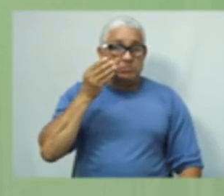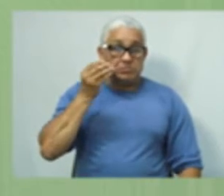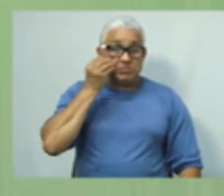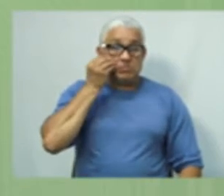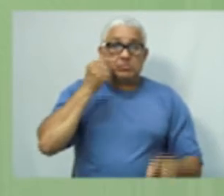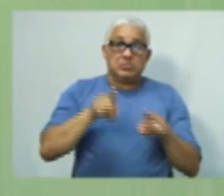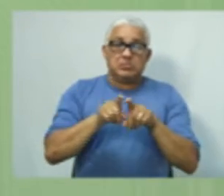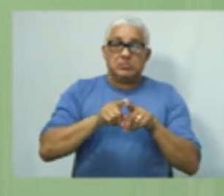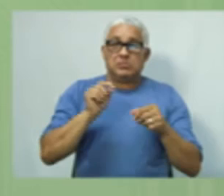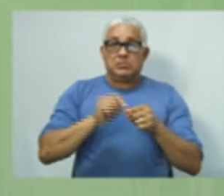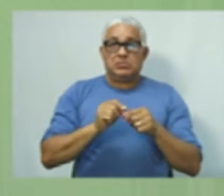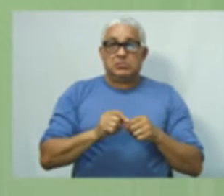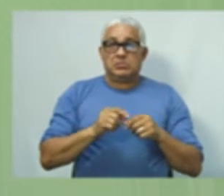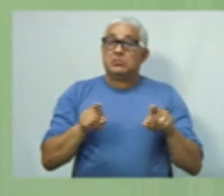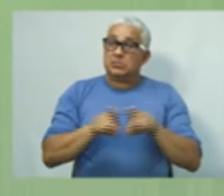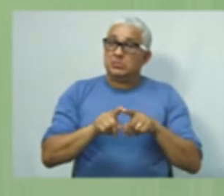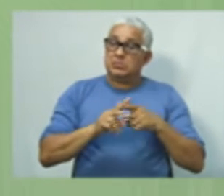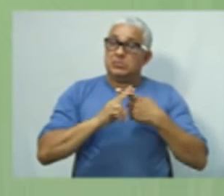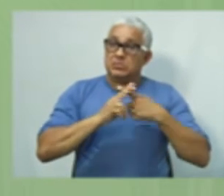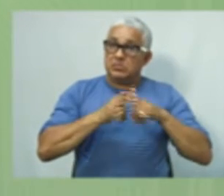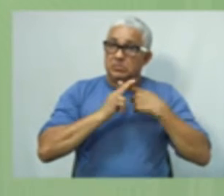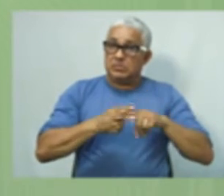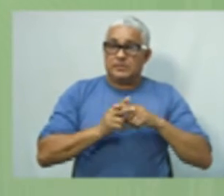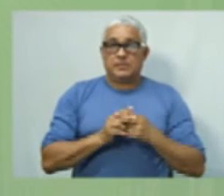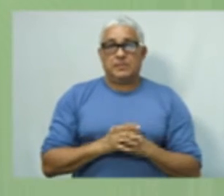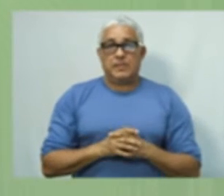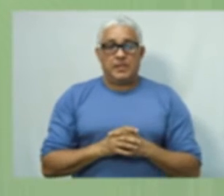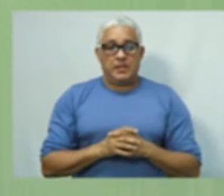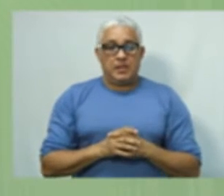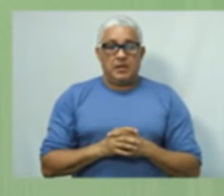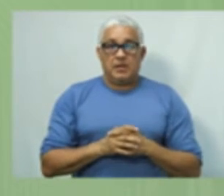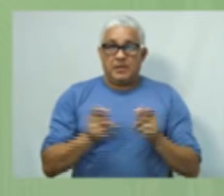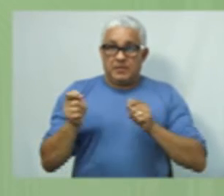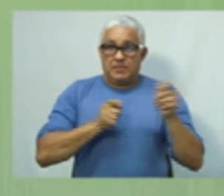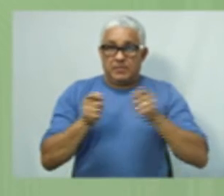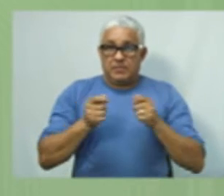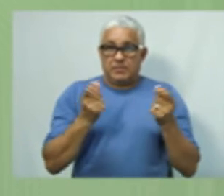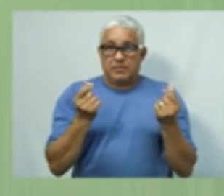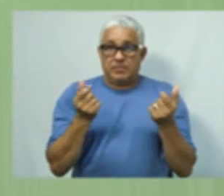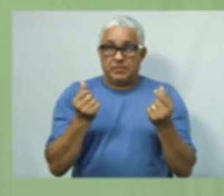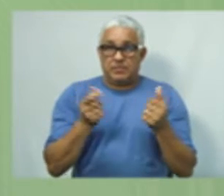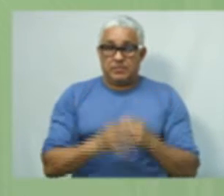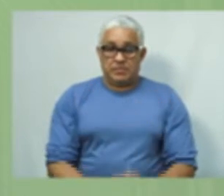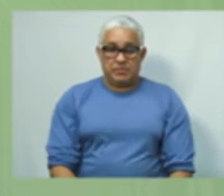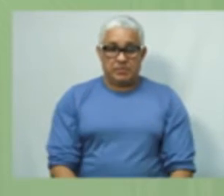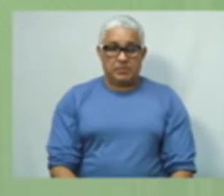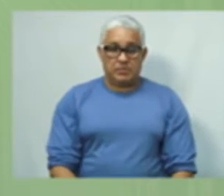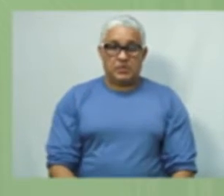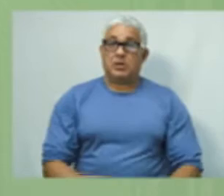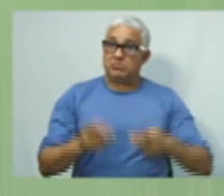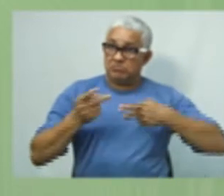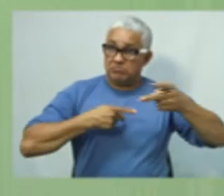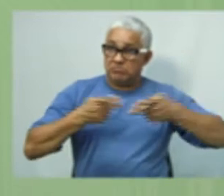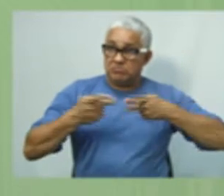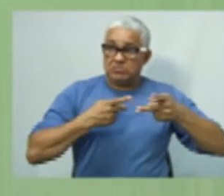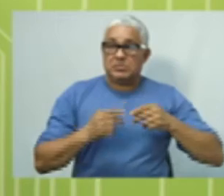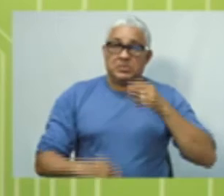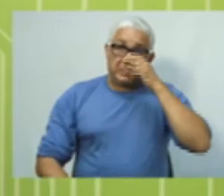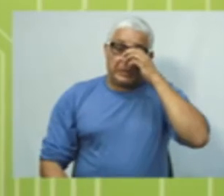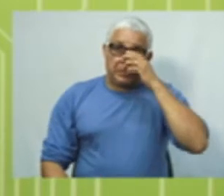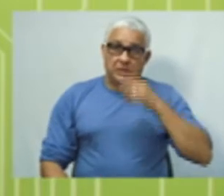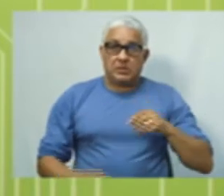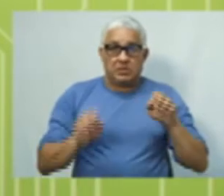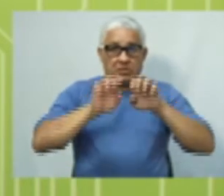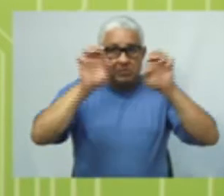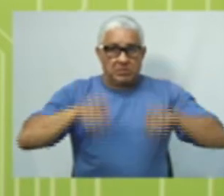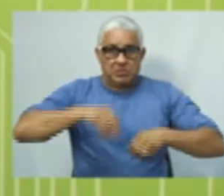realizados, e também corrigindo-as. Ou seja, o controle financeiro, eu planejei, né, eu estruturei